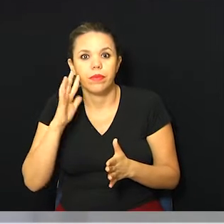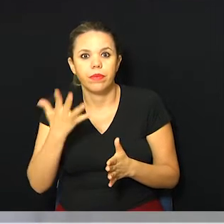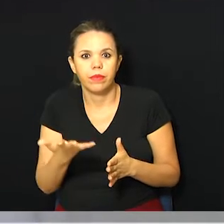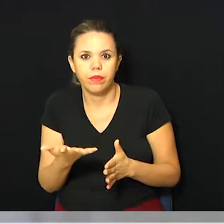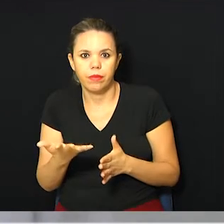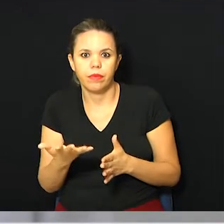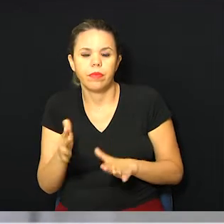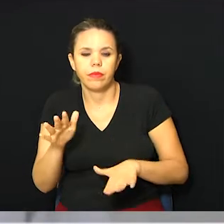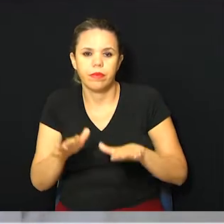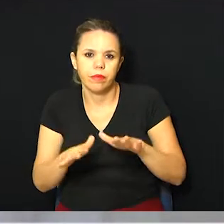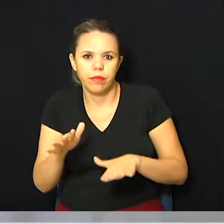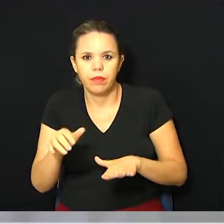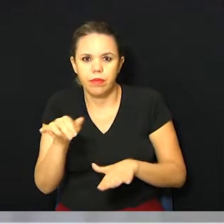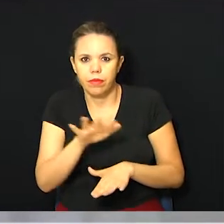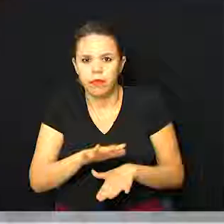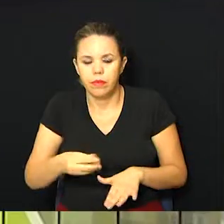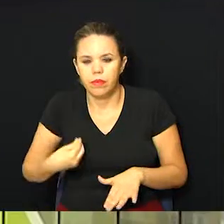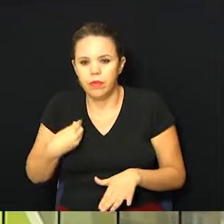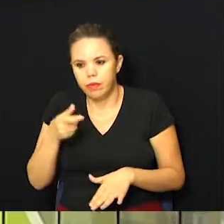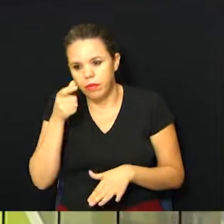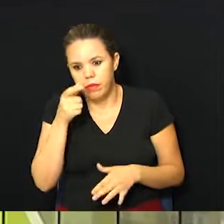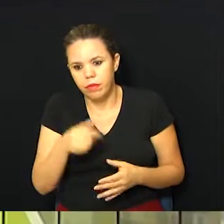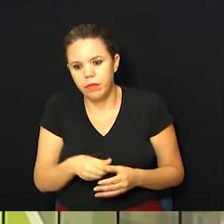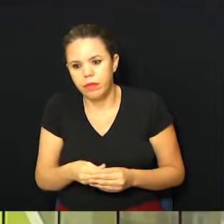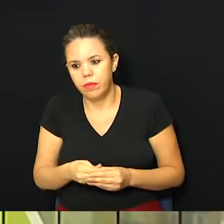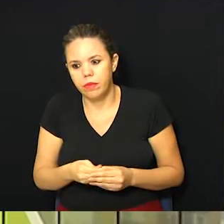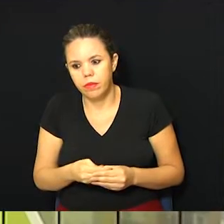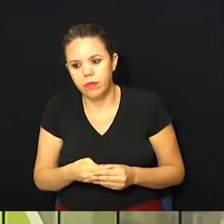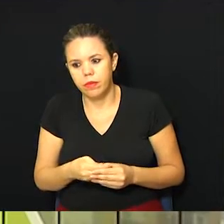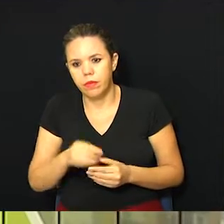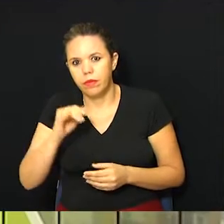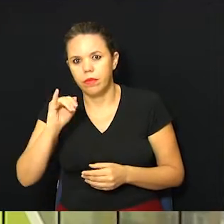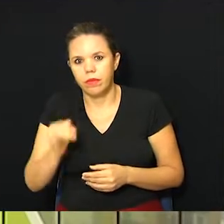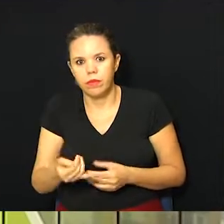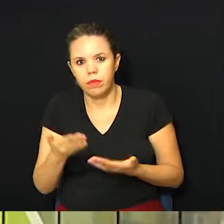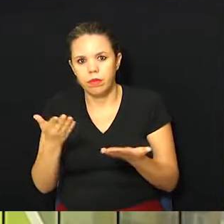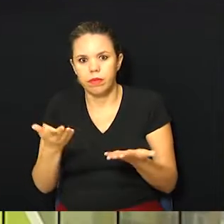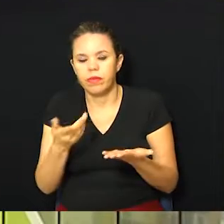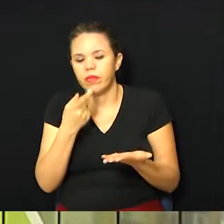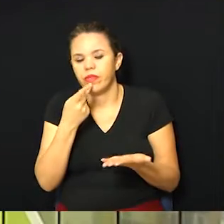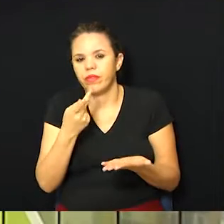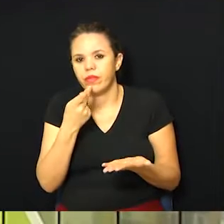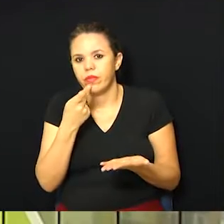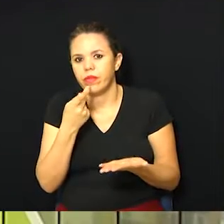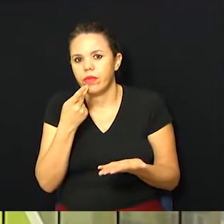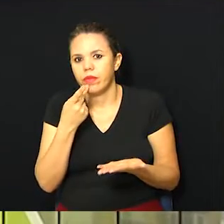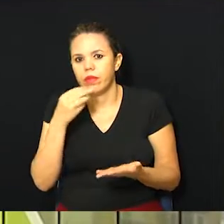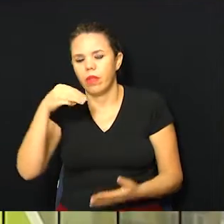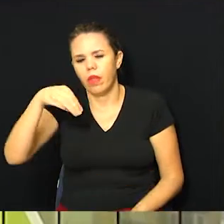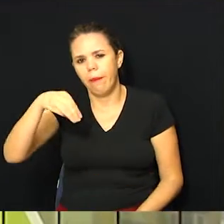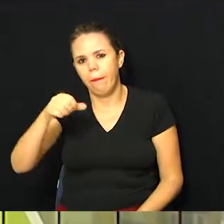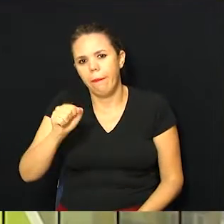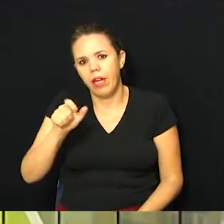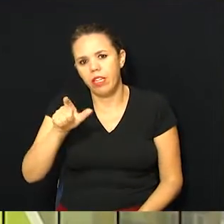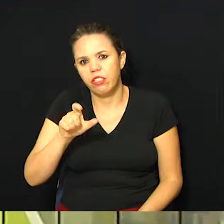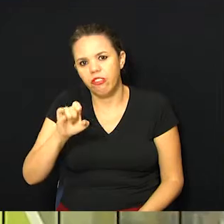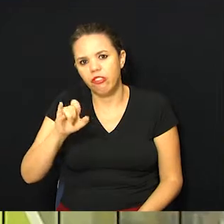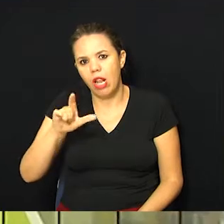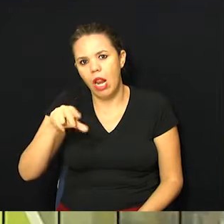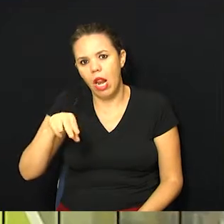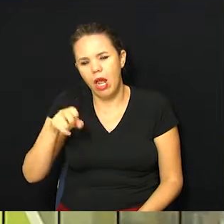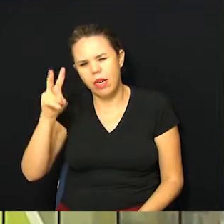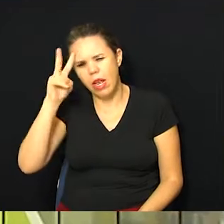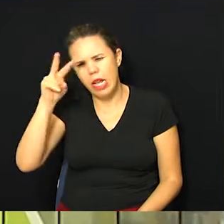dependem dos cenários que a gente está olhando. Vou aproveitar que você mencionou, comandante, o machine learning. Eu, particularmente, lembro